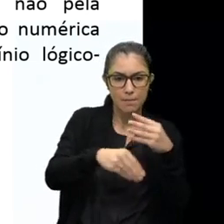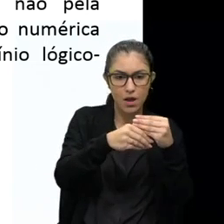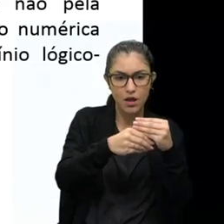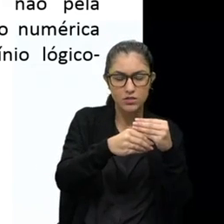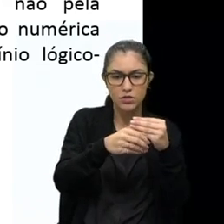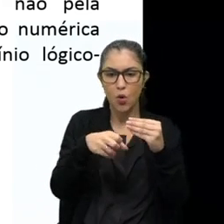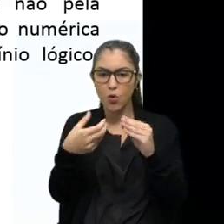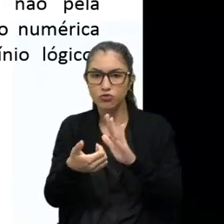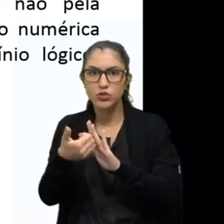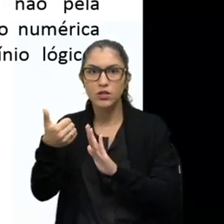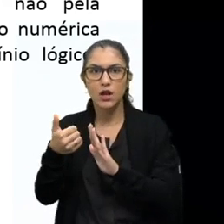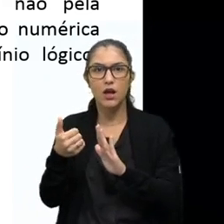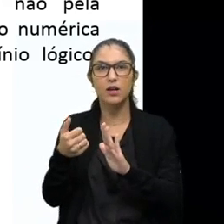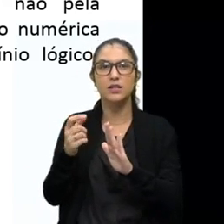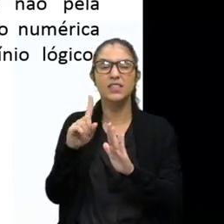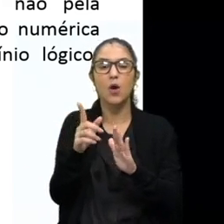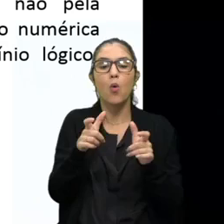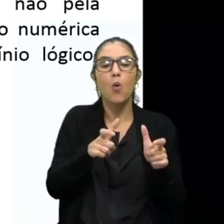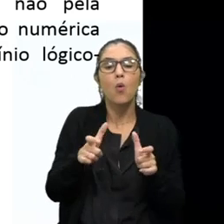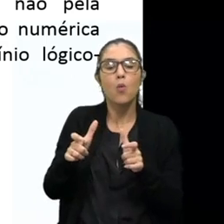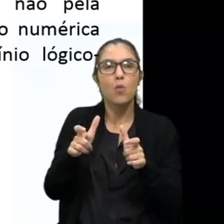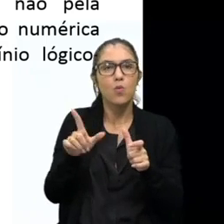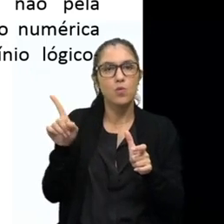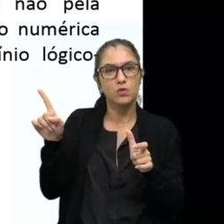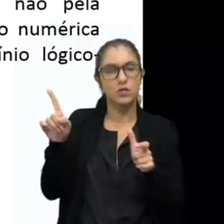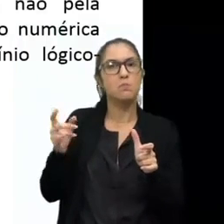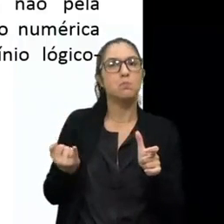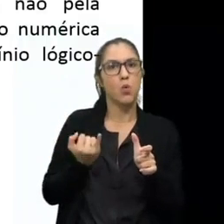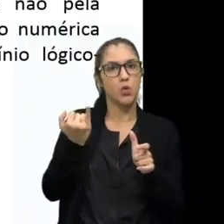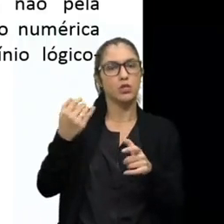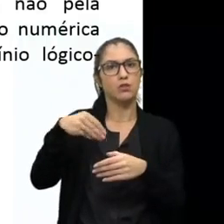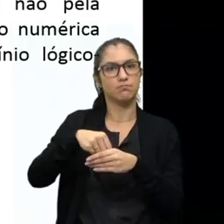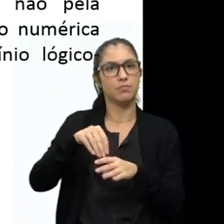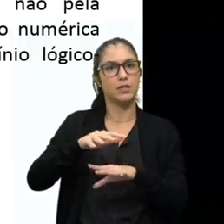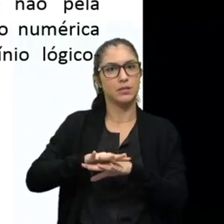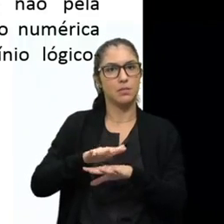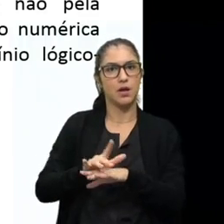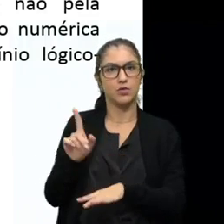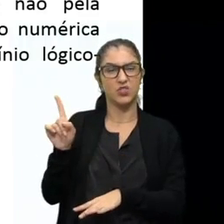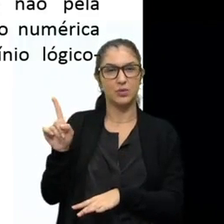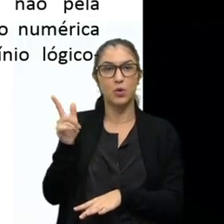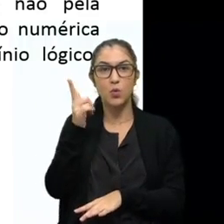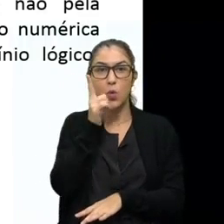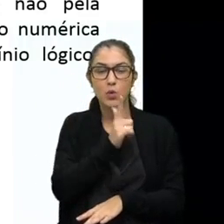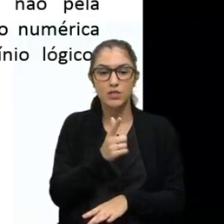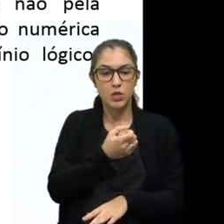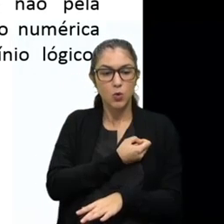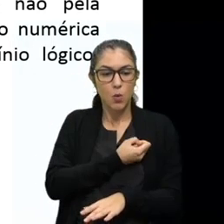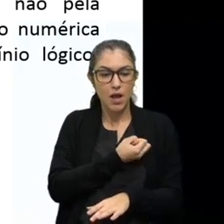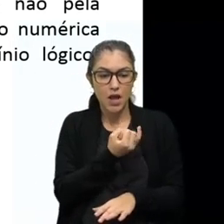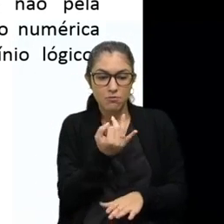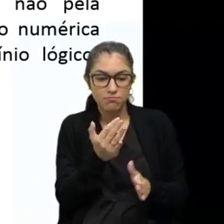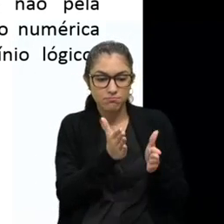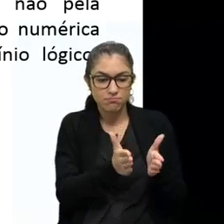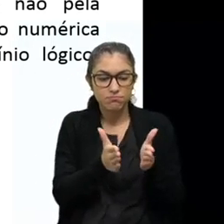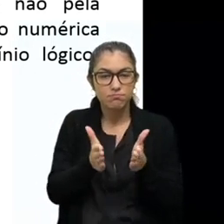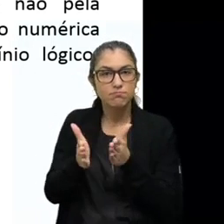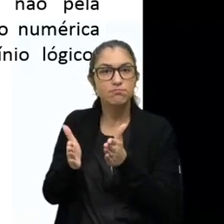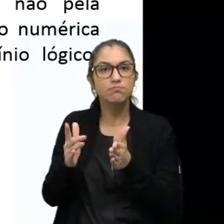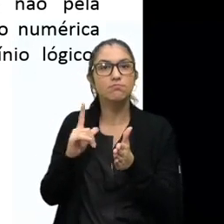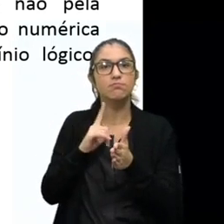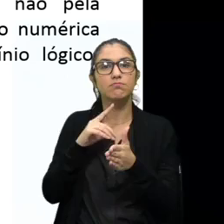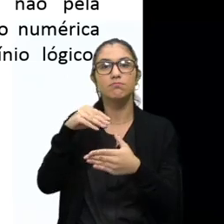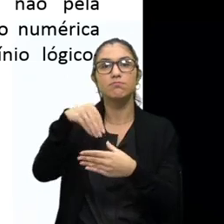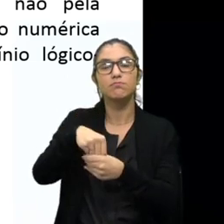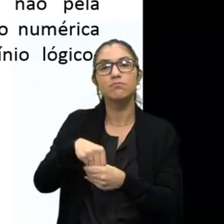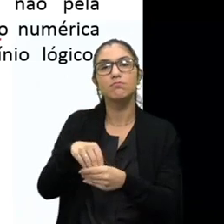a disposição de elementos. Isso aqui é muito importante na matemática. A conservação numérica está